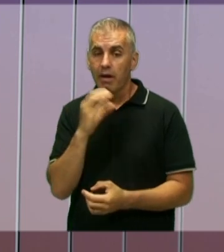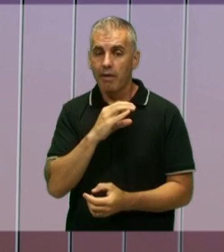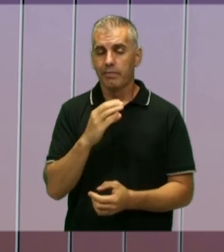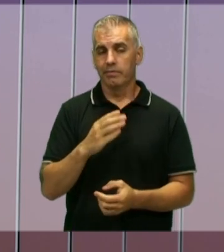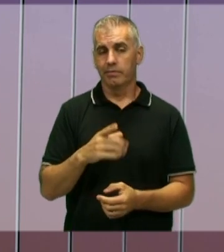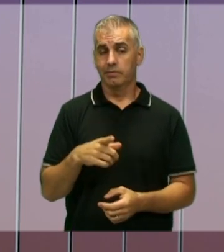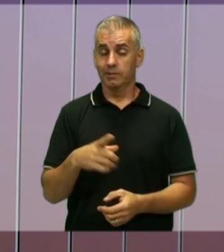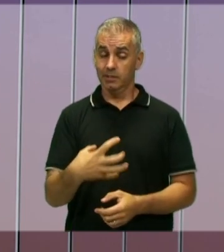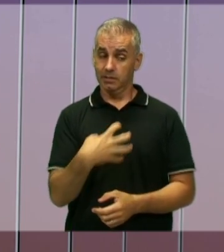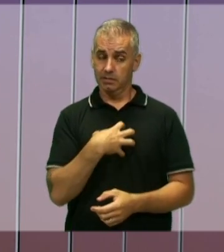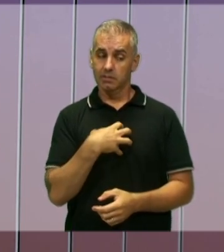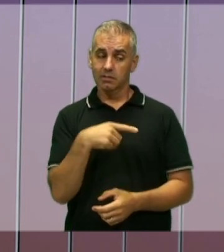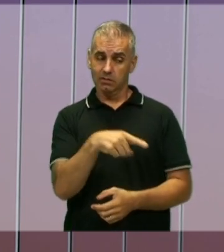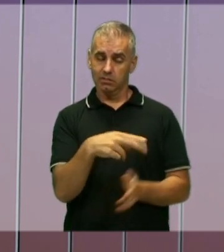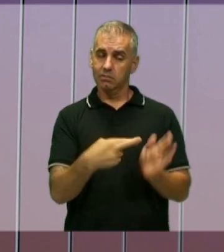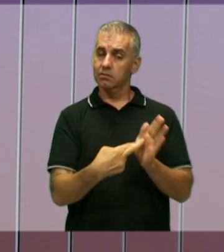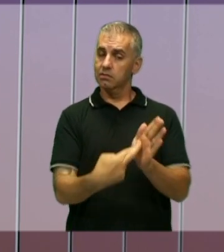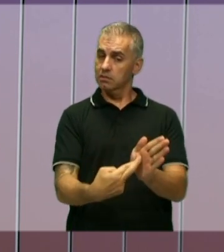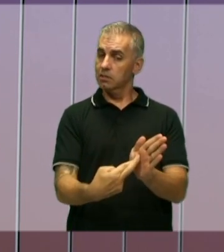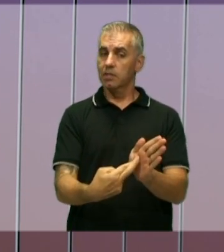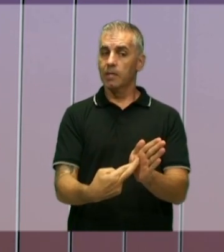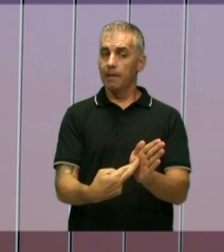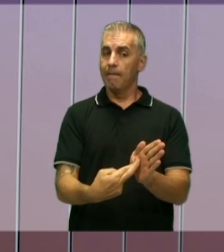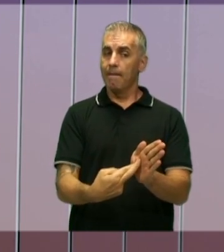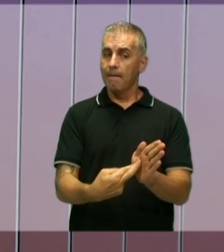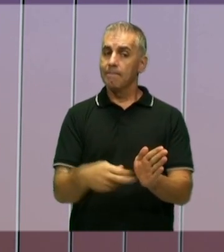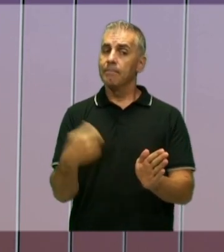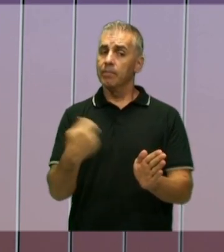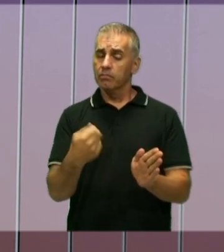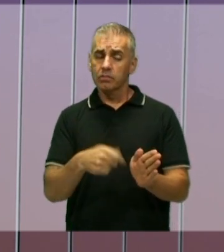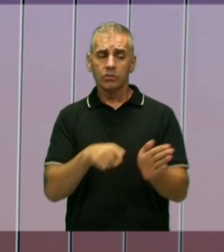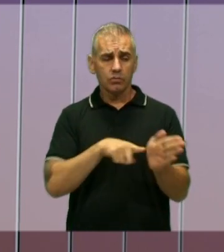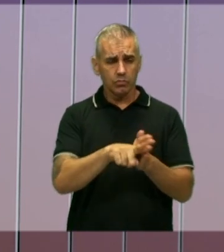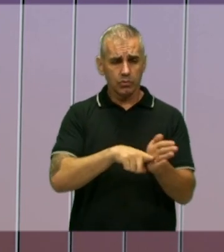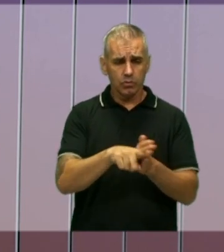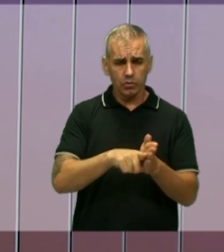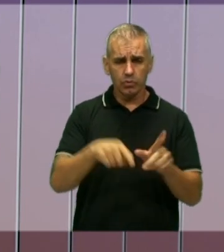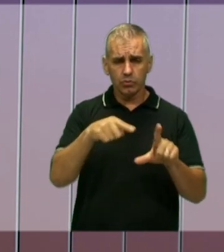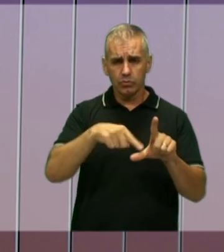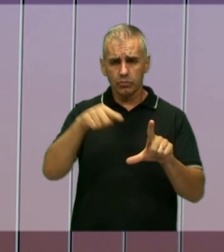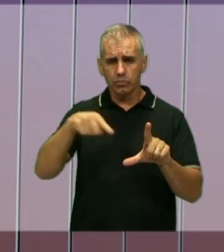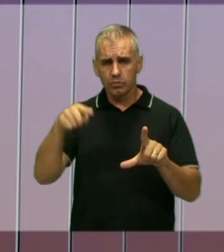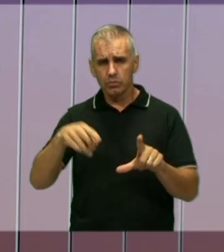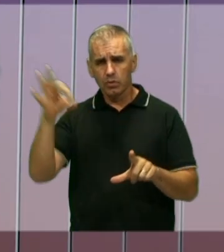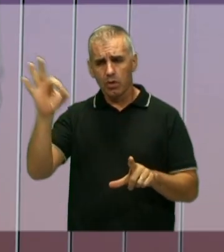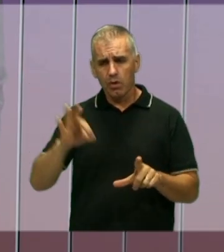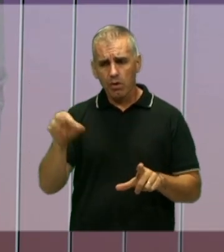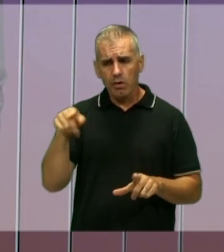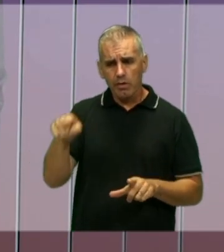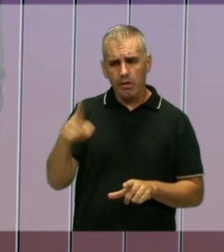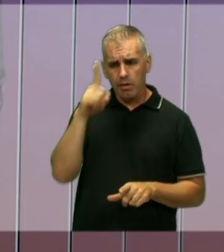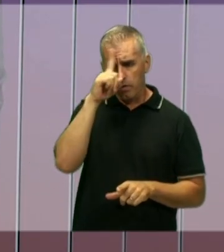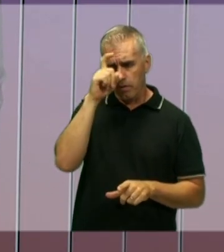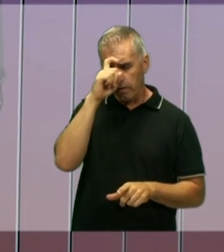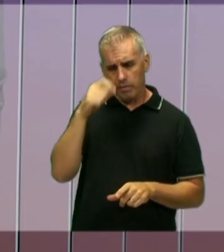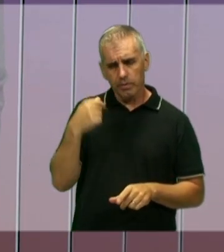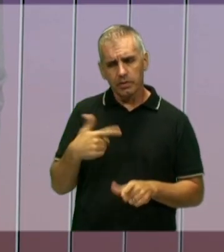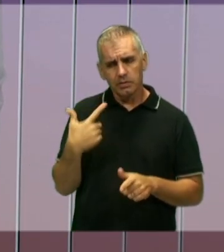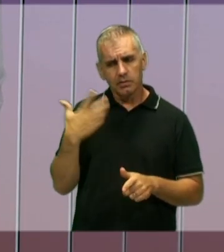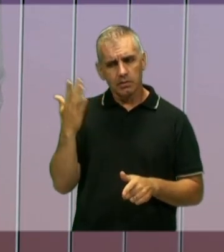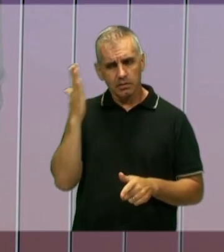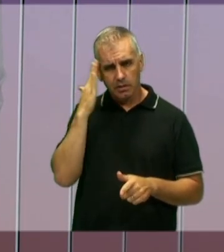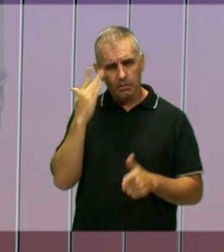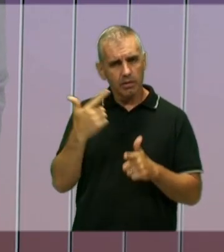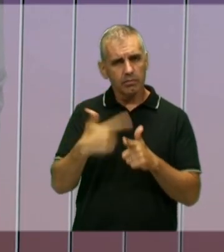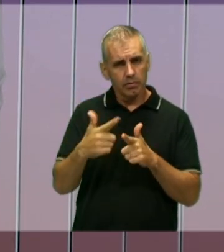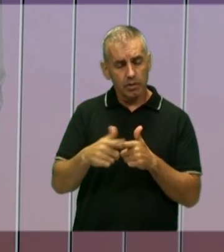nesse sentido que eu fiz o requerimento, né? Para desmistificar isso aí, eu preciso dos dados e realmente para a gente poder sanar o problema. Tanto é verdade que eu já marquei,